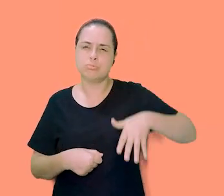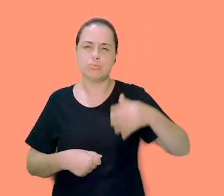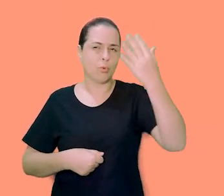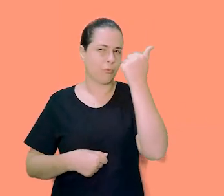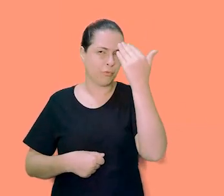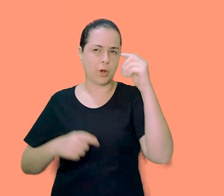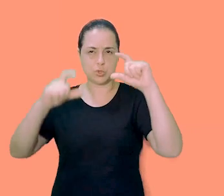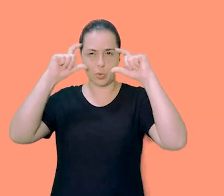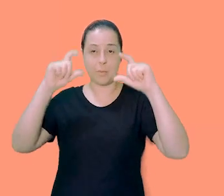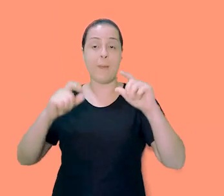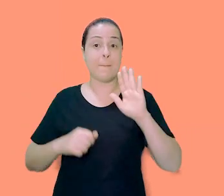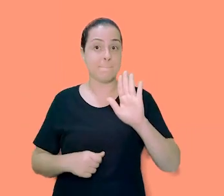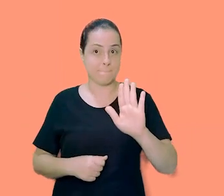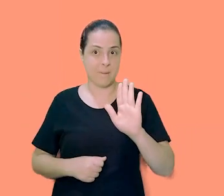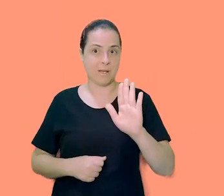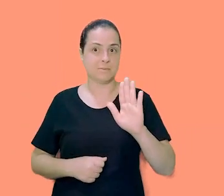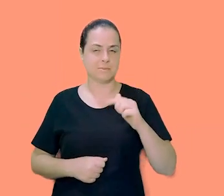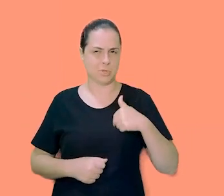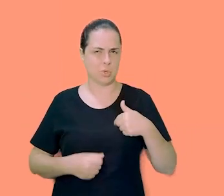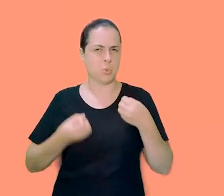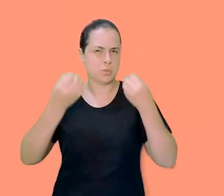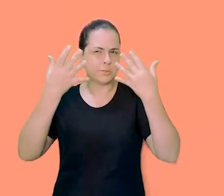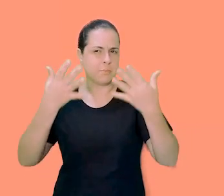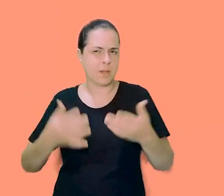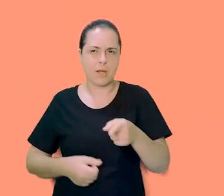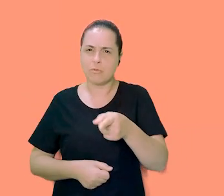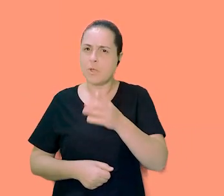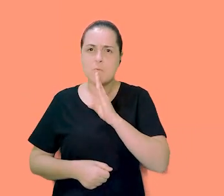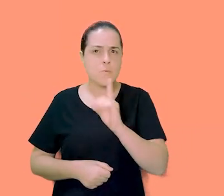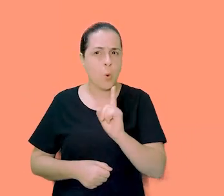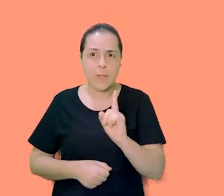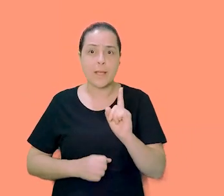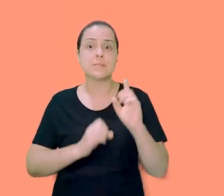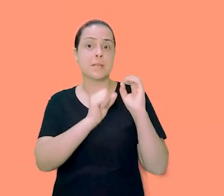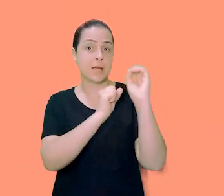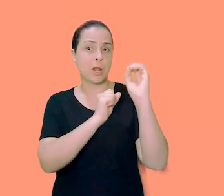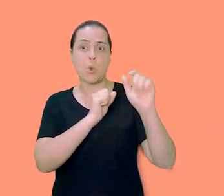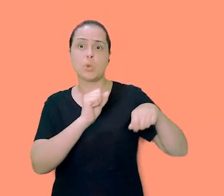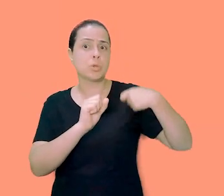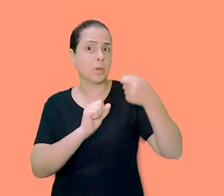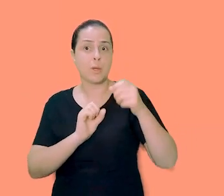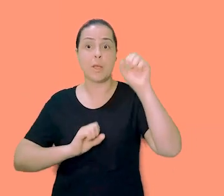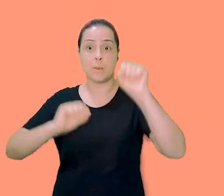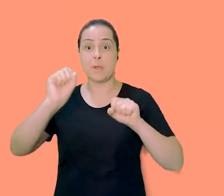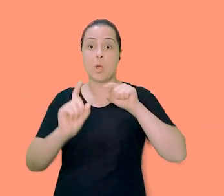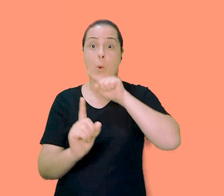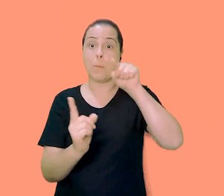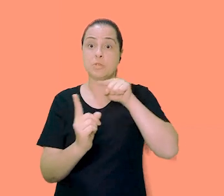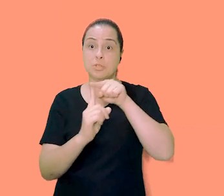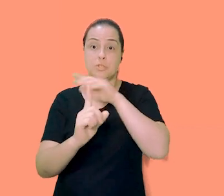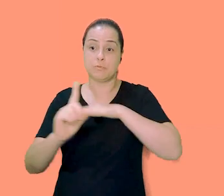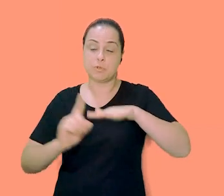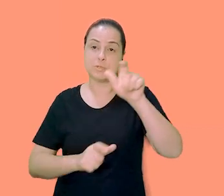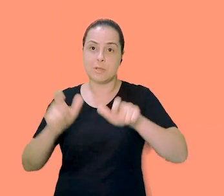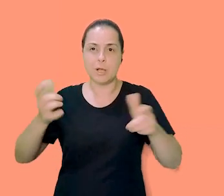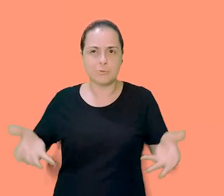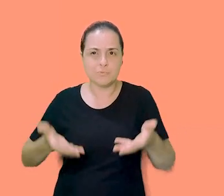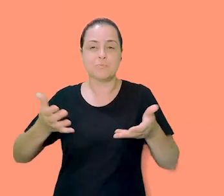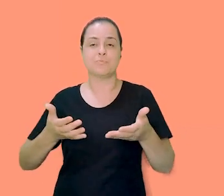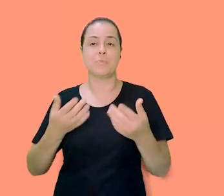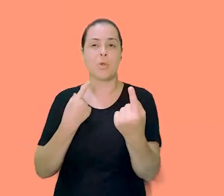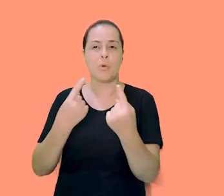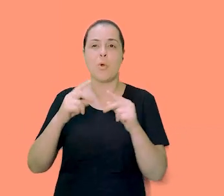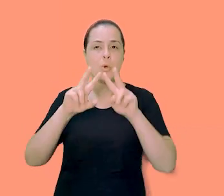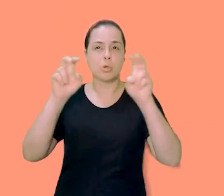grau. E antes de passar a bola para a Fabi, eu só queria contar para quem não conhece, Carlotas é uma empresa com propósito social que traz